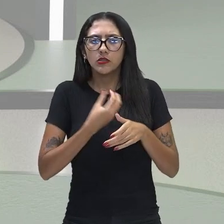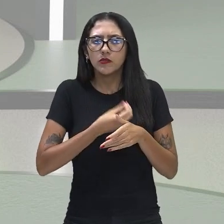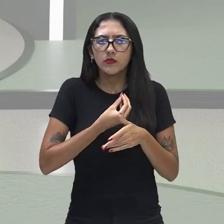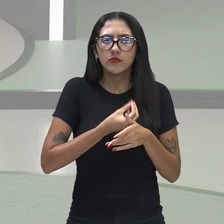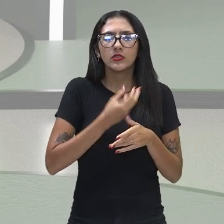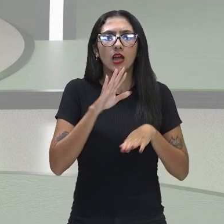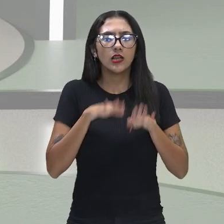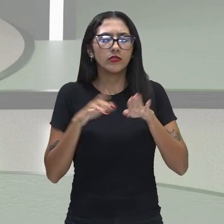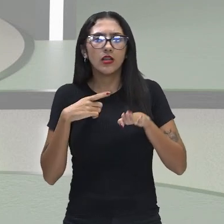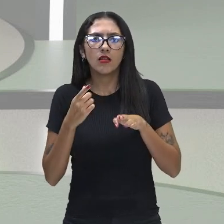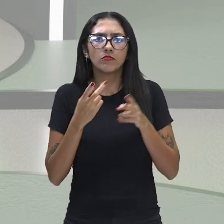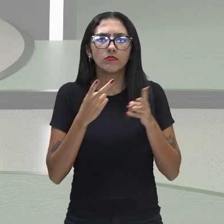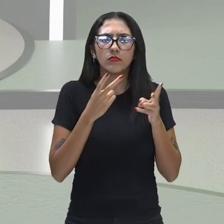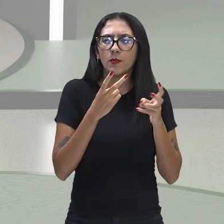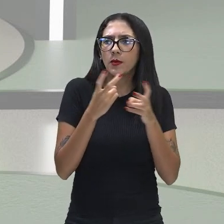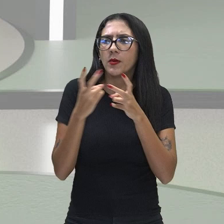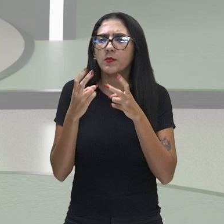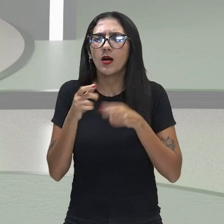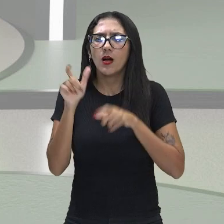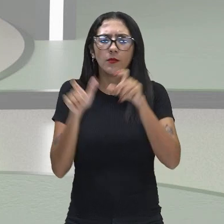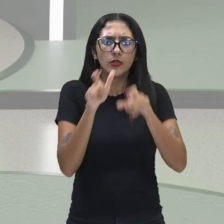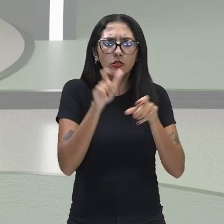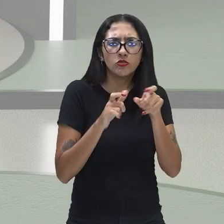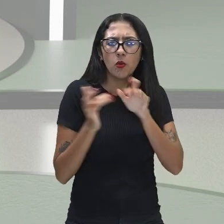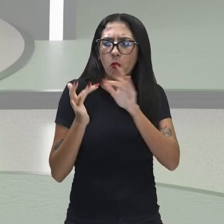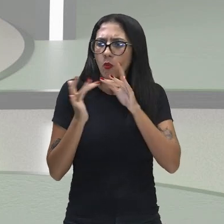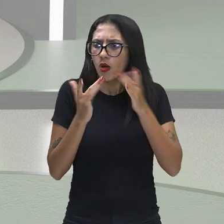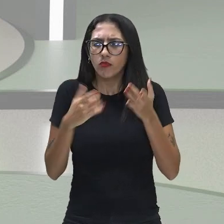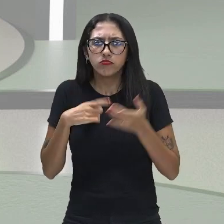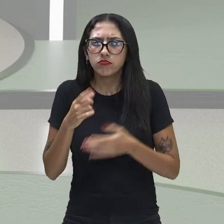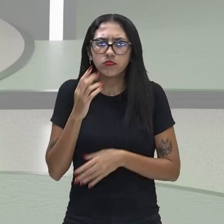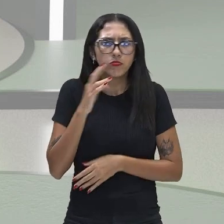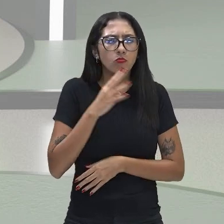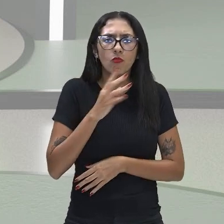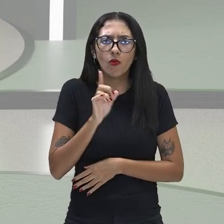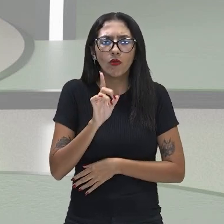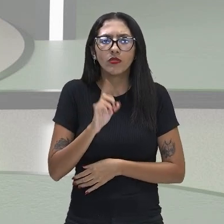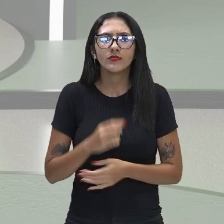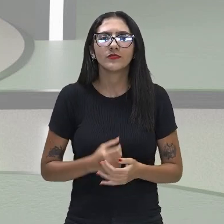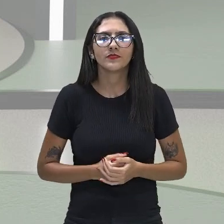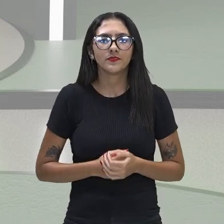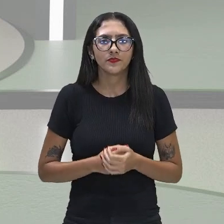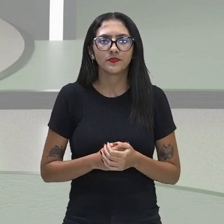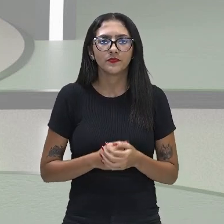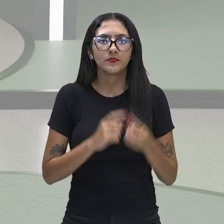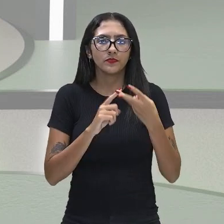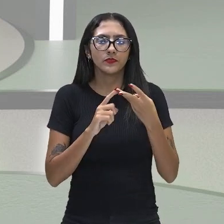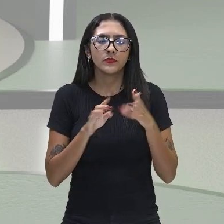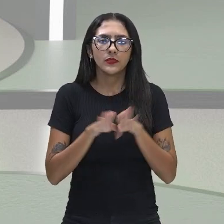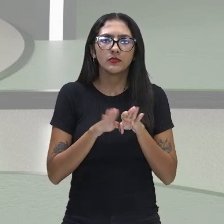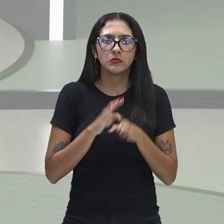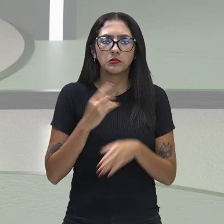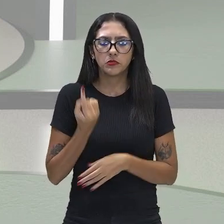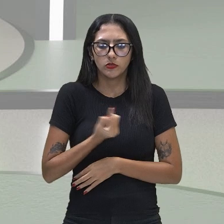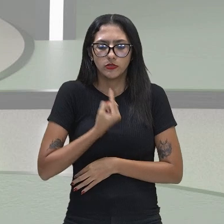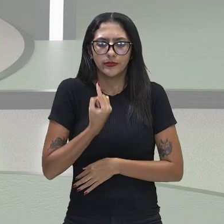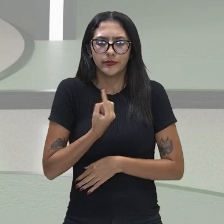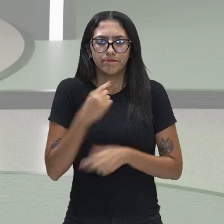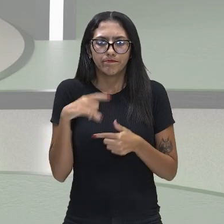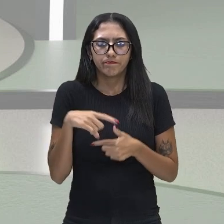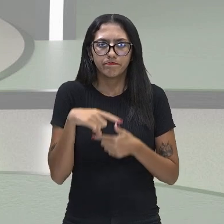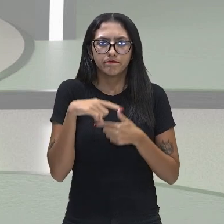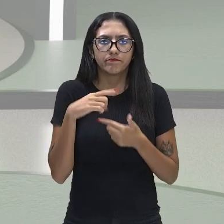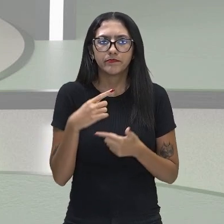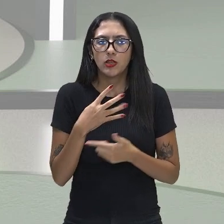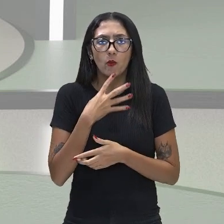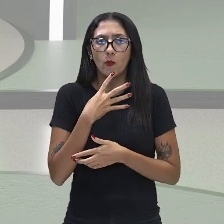o reconhecimento das suas pessoas próximas. O isolamento social por não reconhecer as pessoas ao